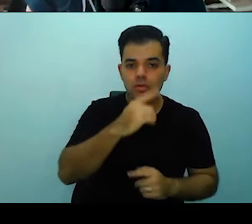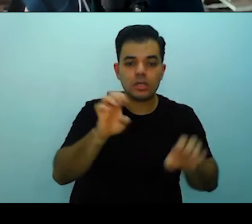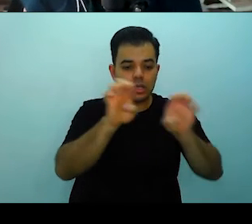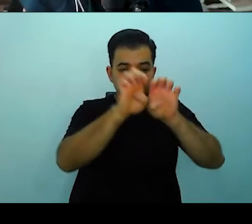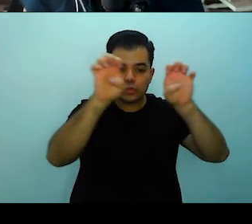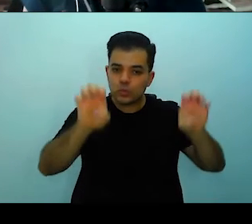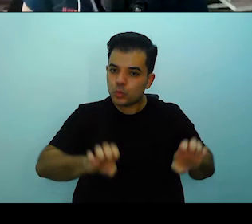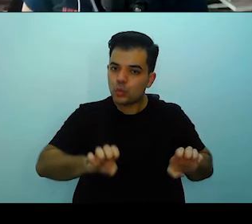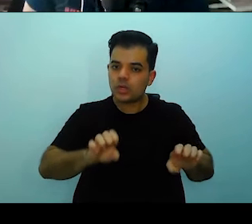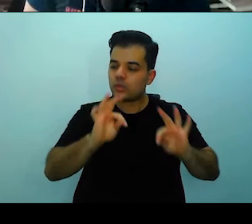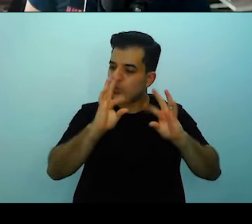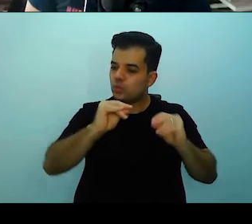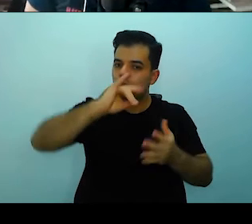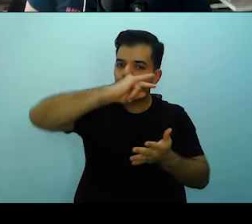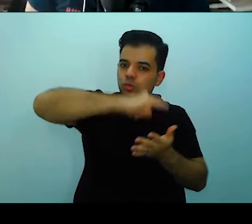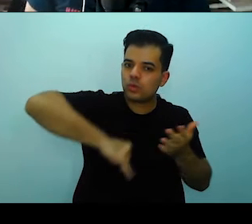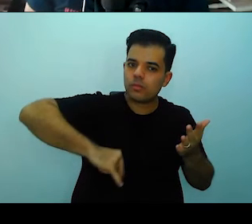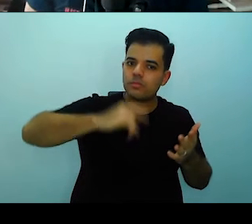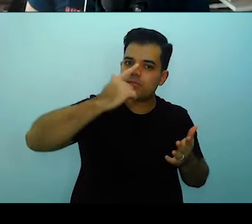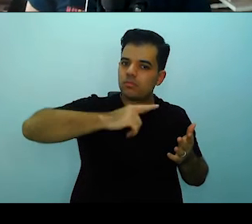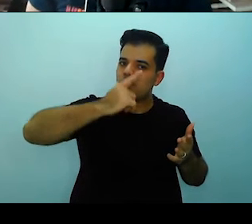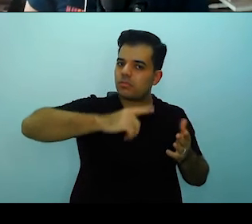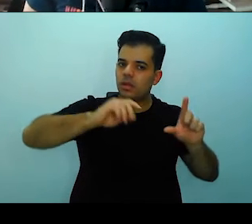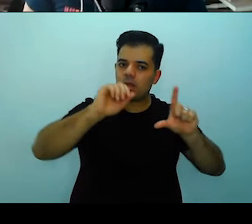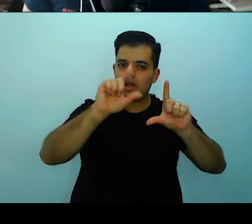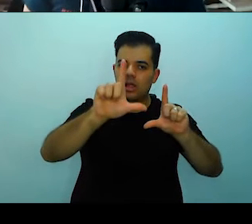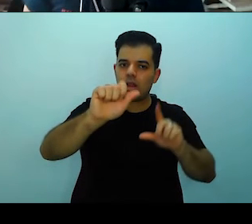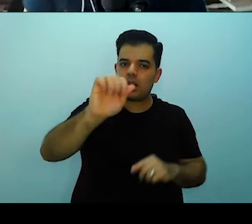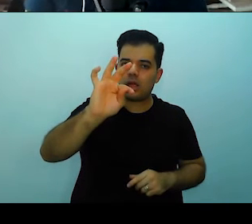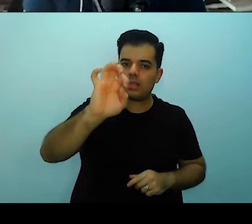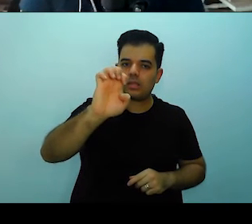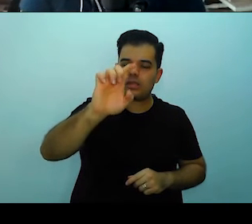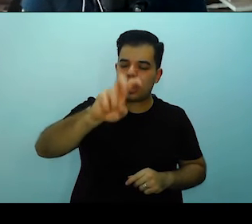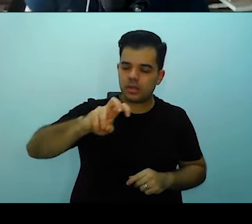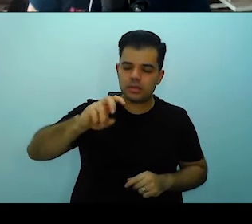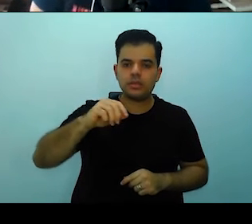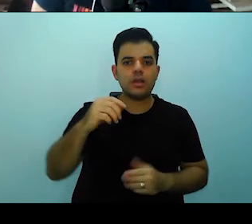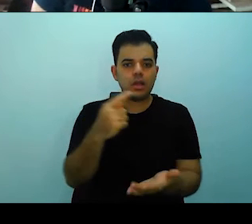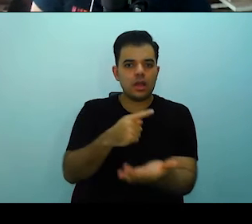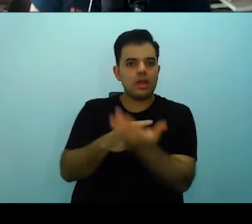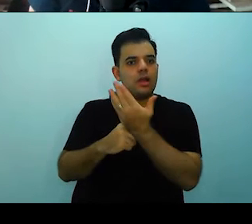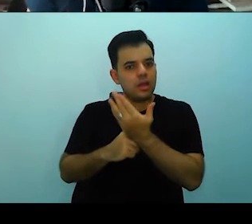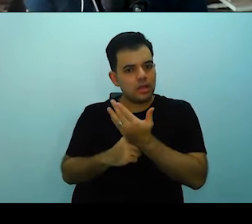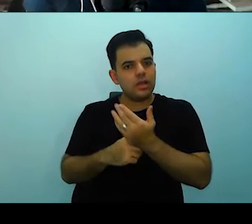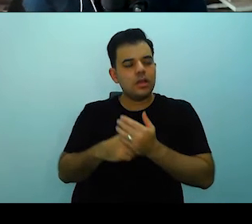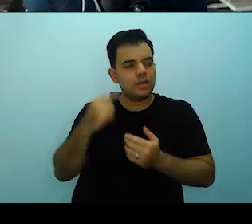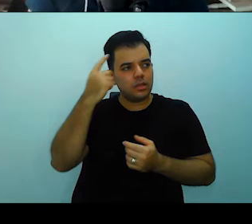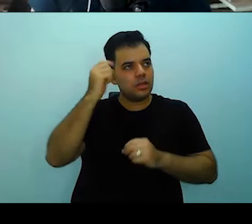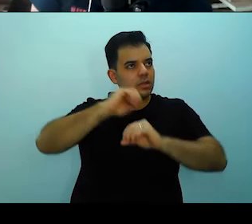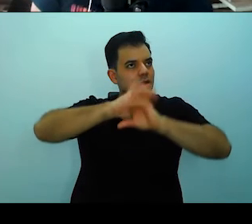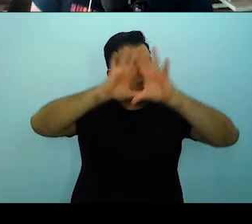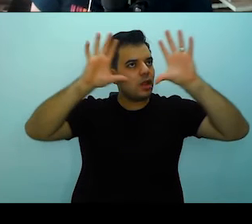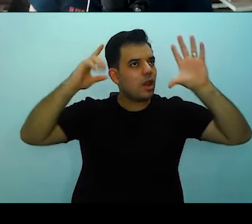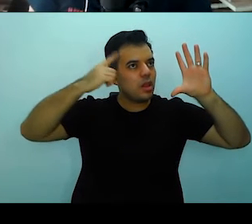de documentação. É uma coisa muito importante e ajuda, inclusive, a desenvolver o pensamento